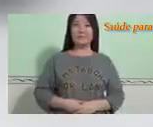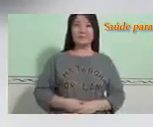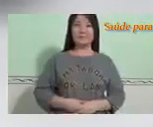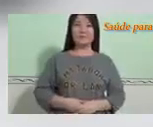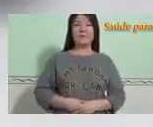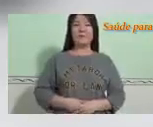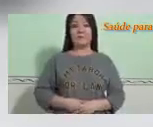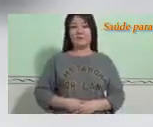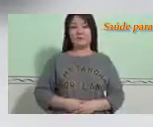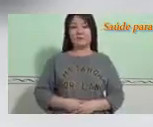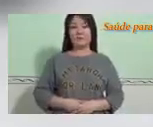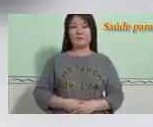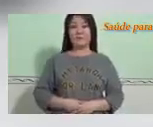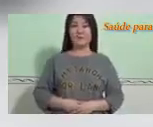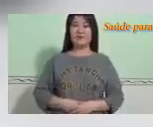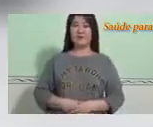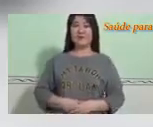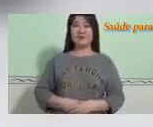exemplo.